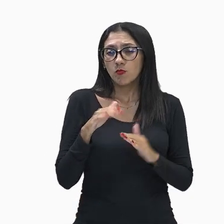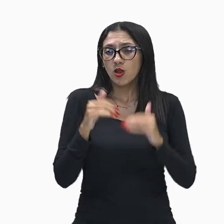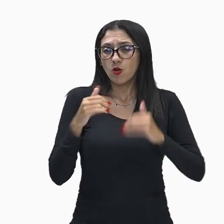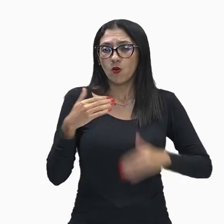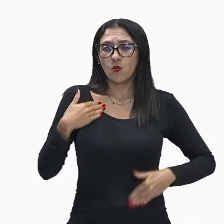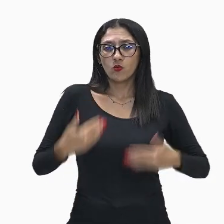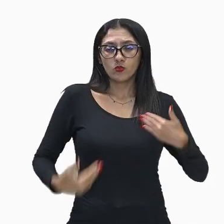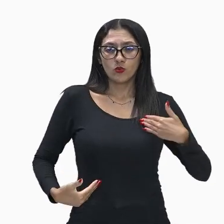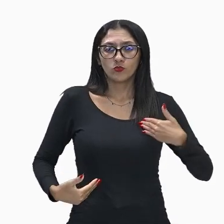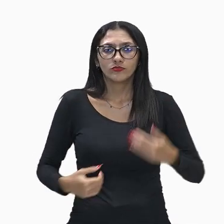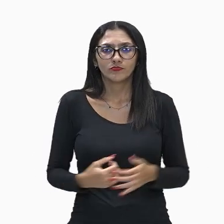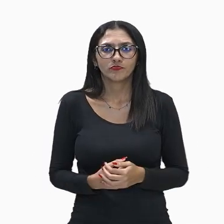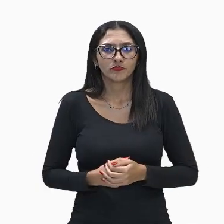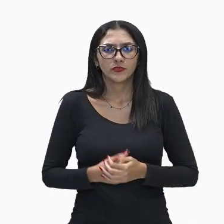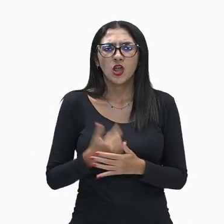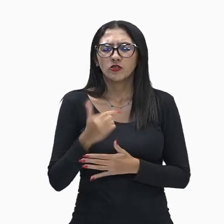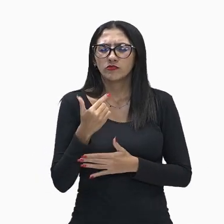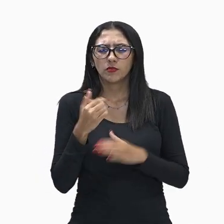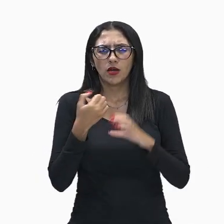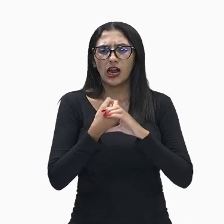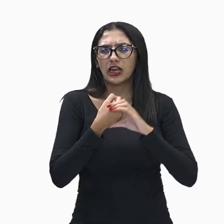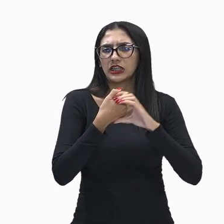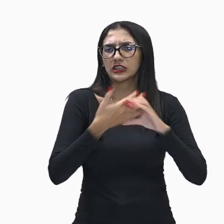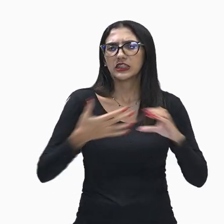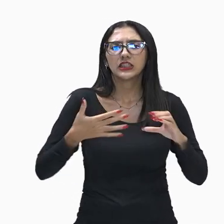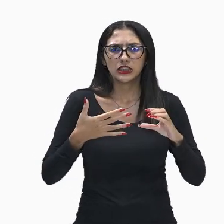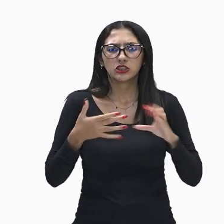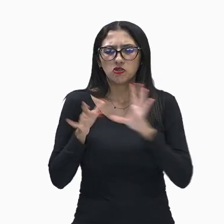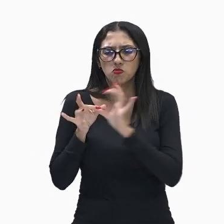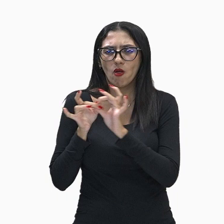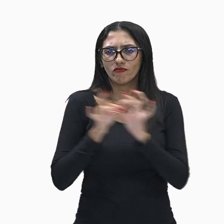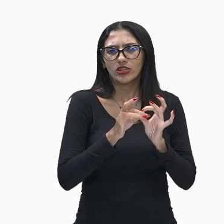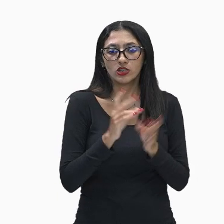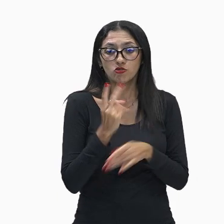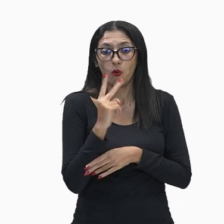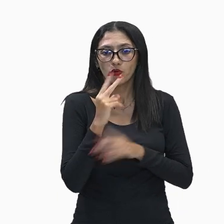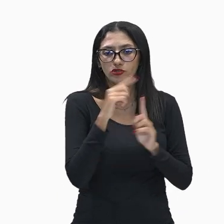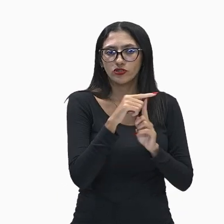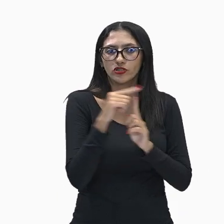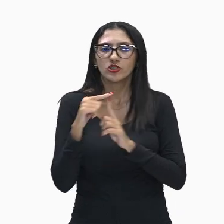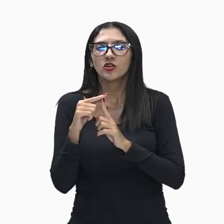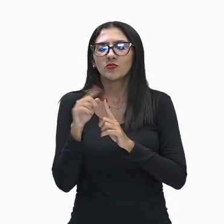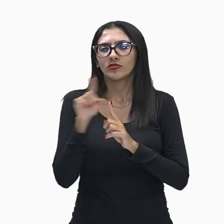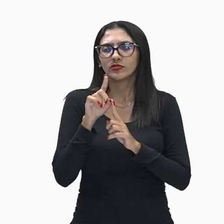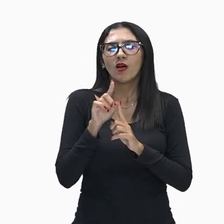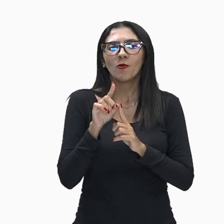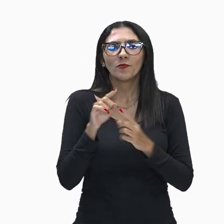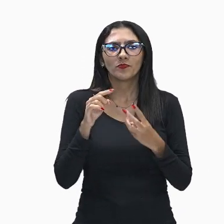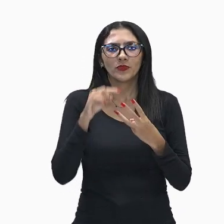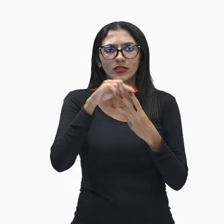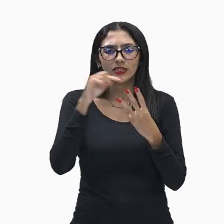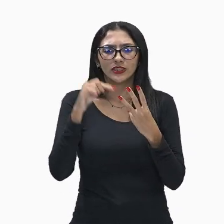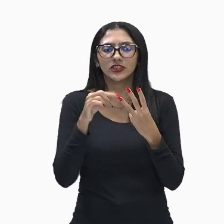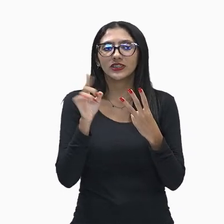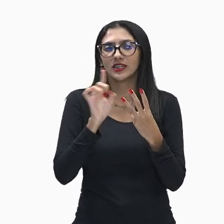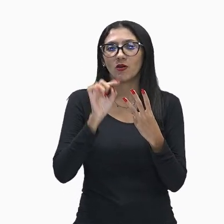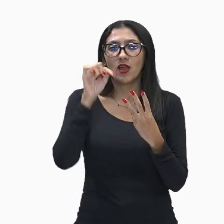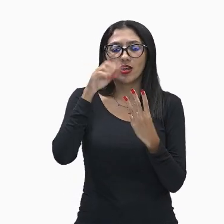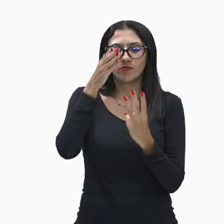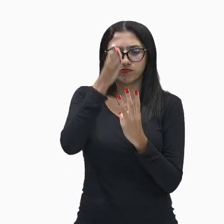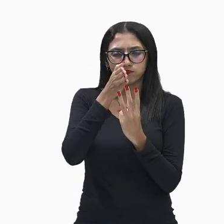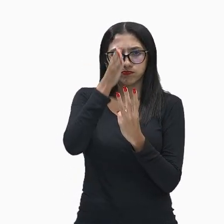é tanto ectomorfo e nem tanto endomorfo tá bom ele tá ali no meio da história